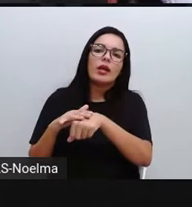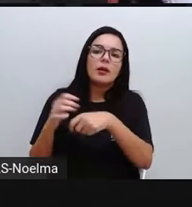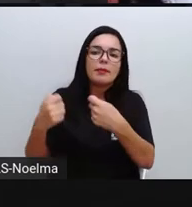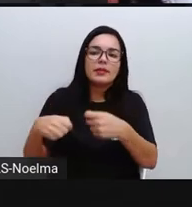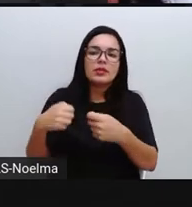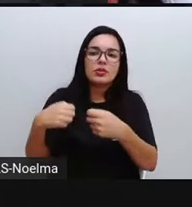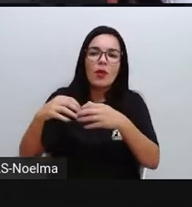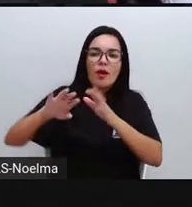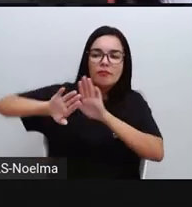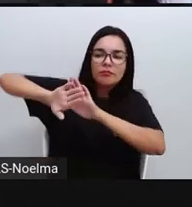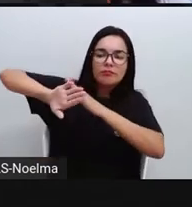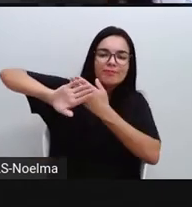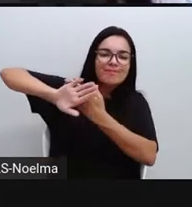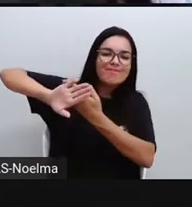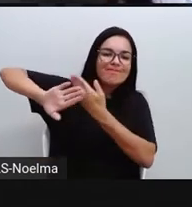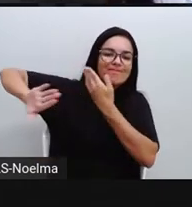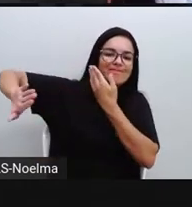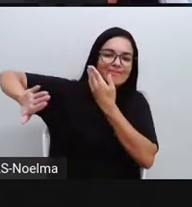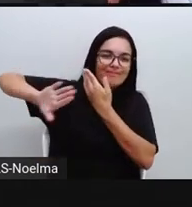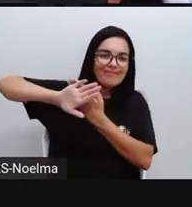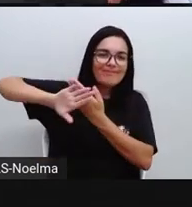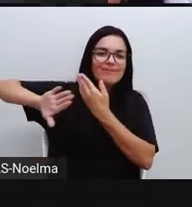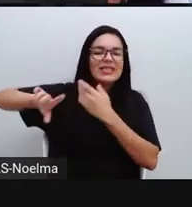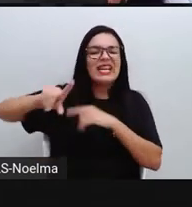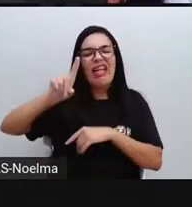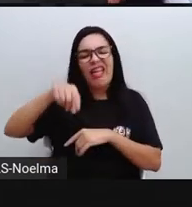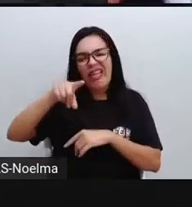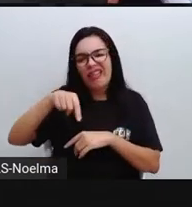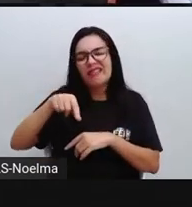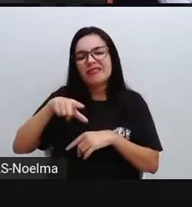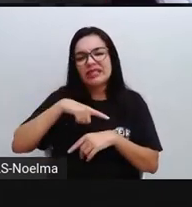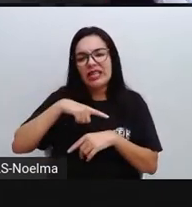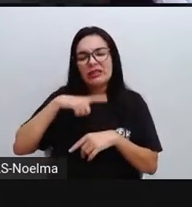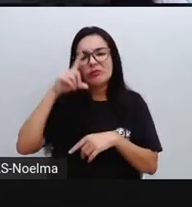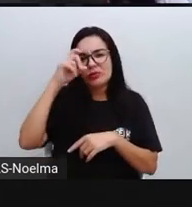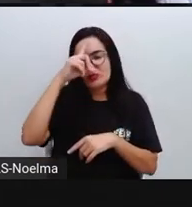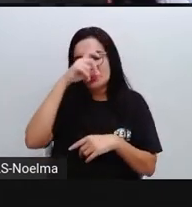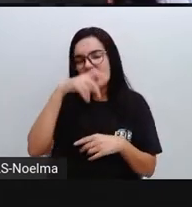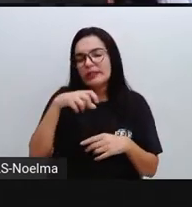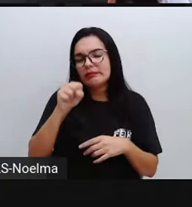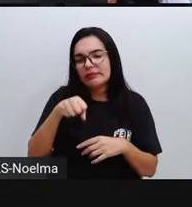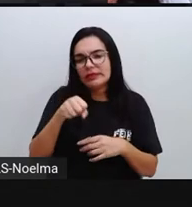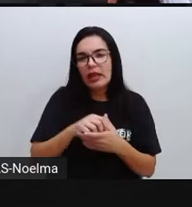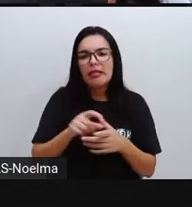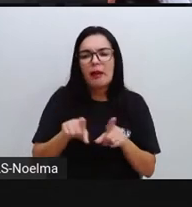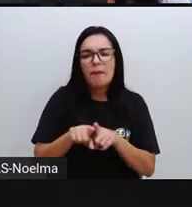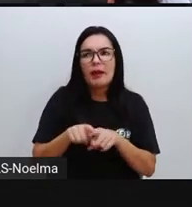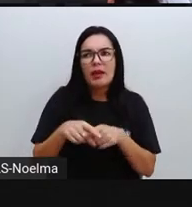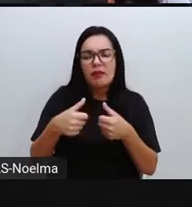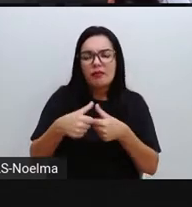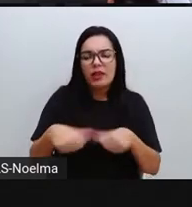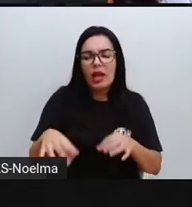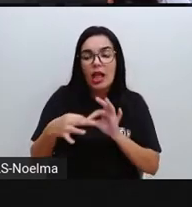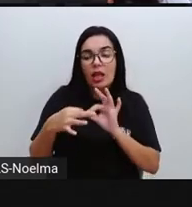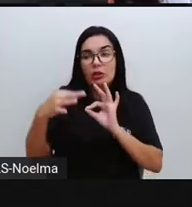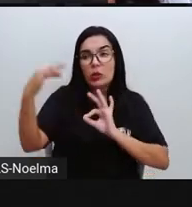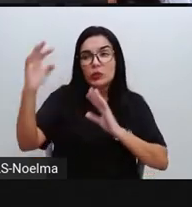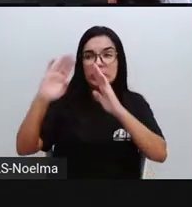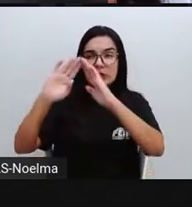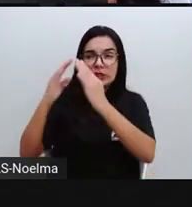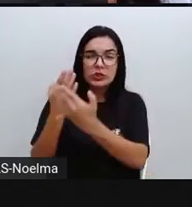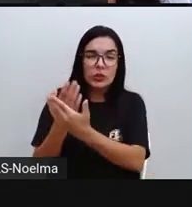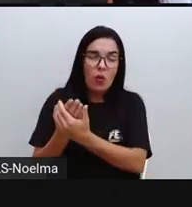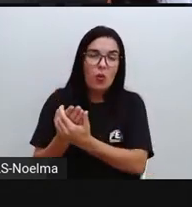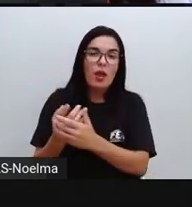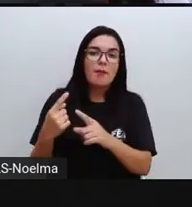teria que ter uma proteção aí ainda maior, né. Ficar longe da escola, né, também teve aí um retardo